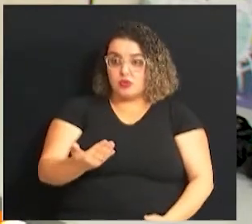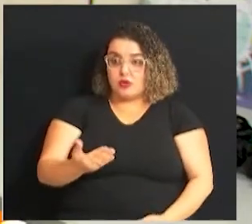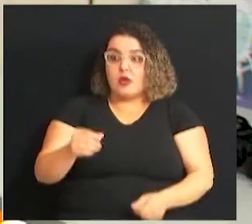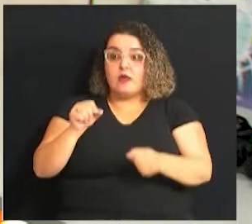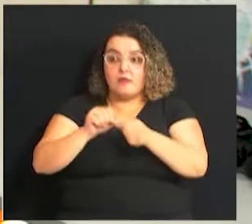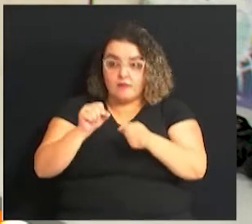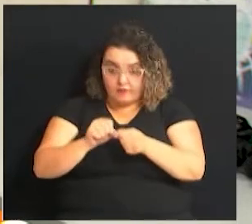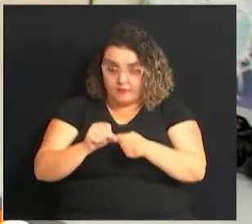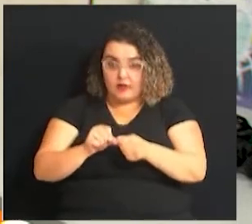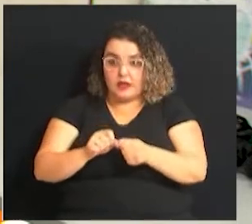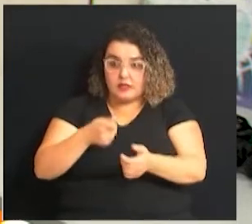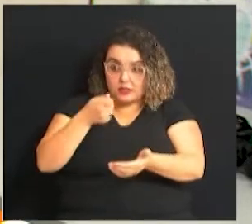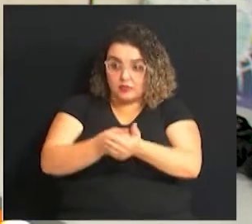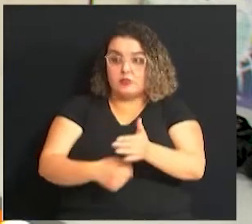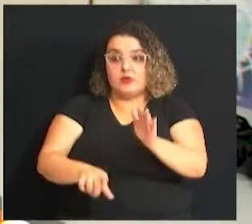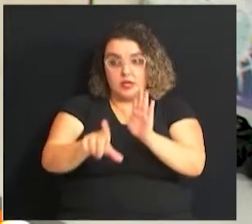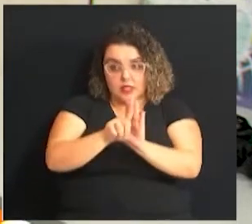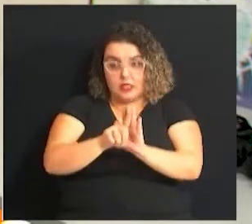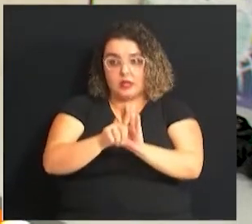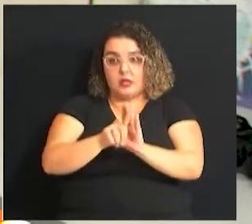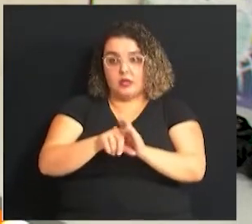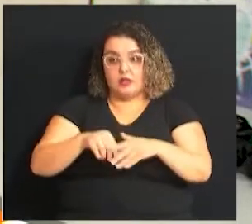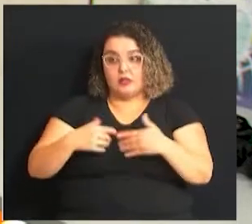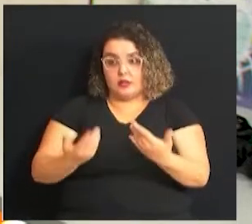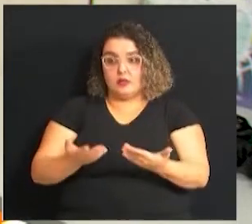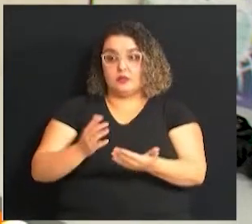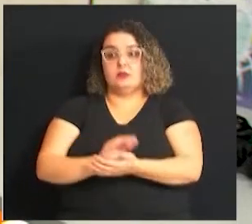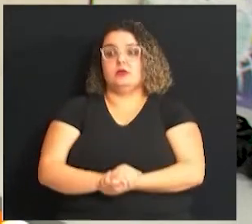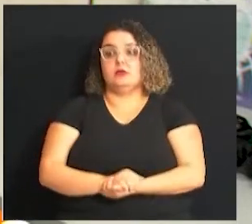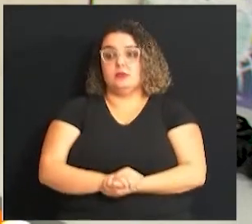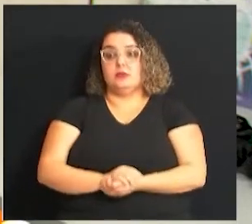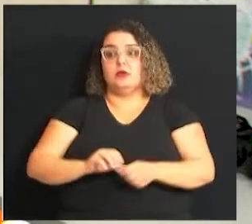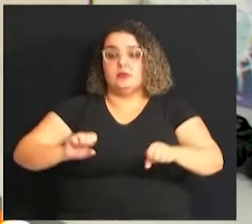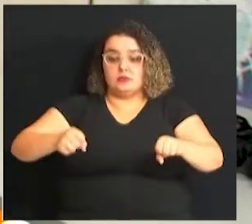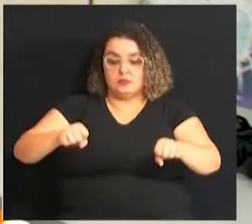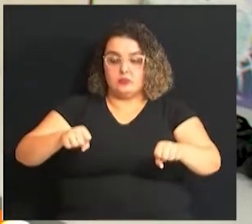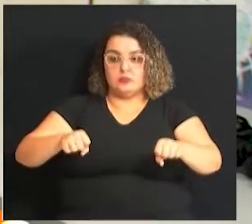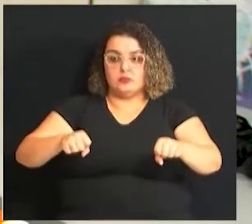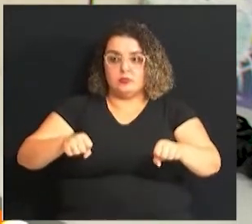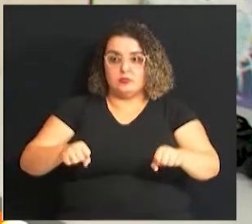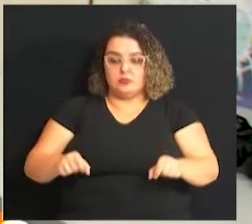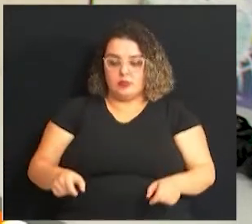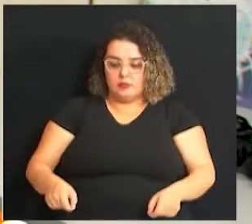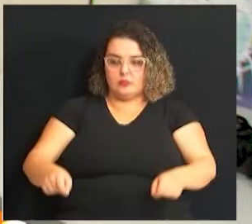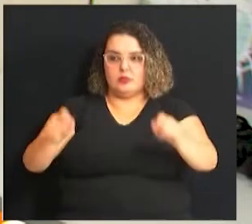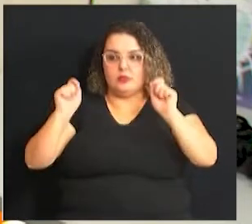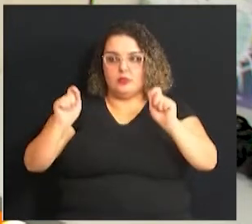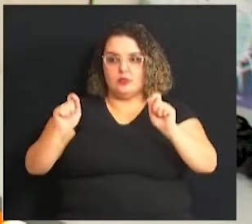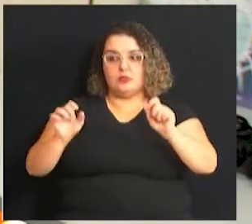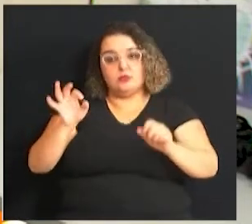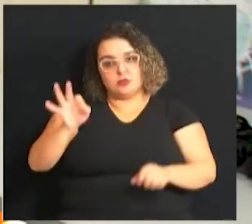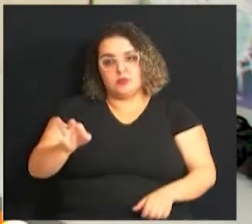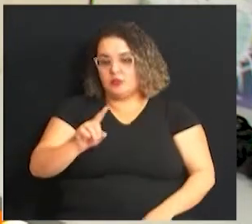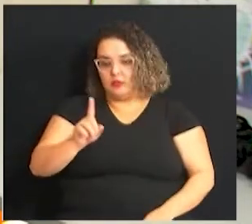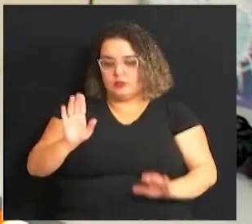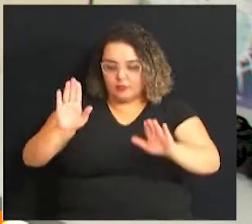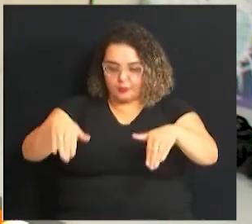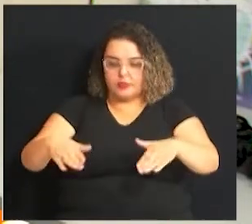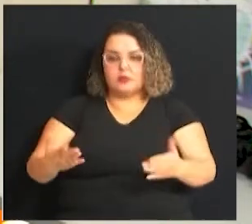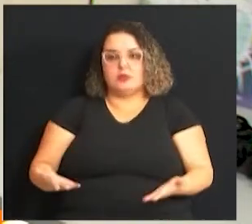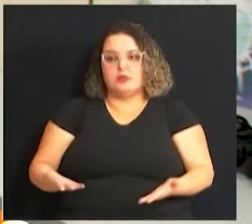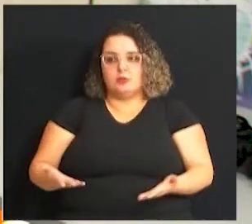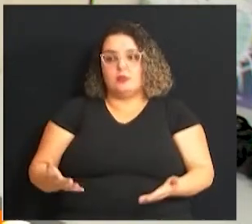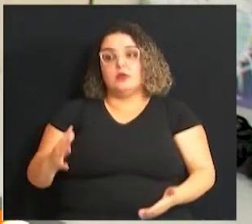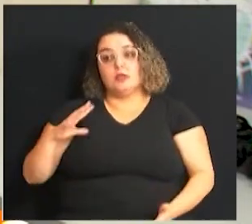que faça valer a lei. Então o motoqueiro saiu de casa, levanta sua anteninha, o certo não é nem abaixar, né? Deixar